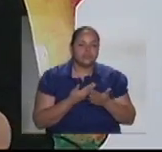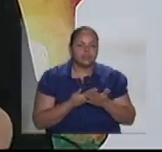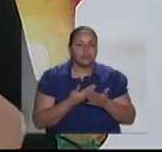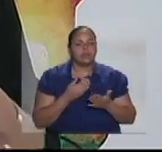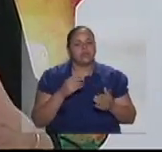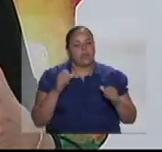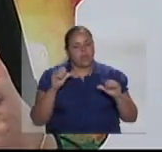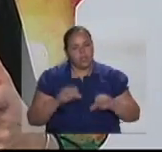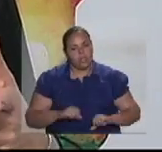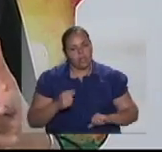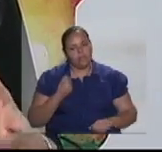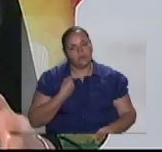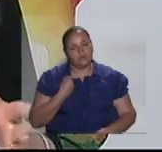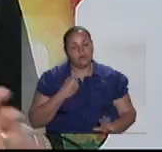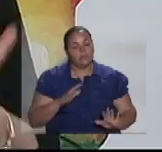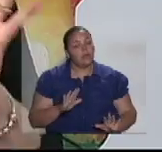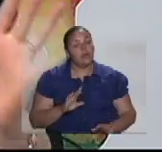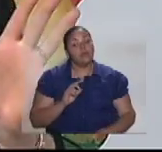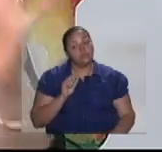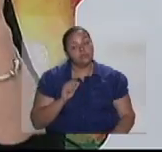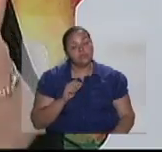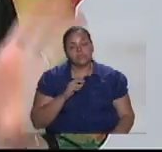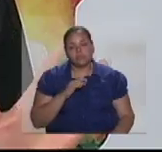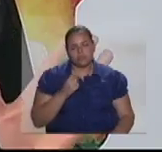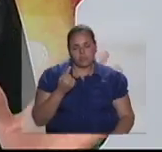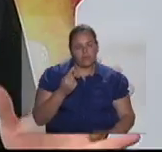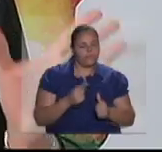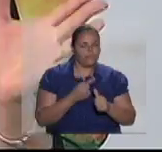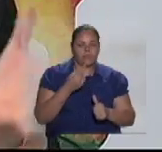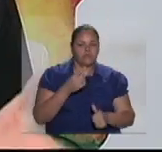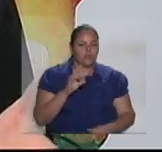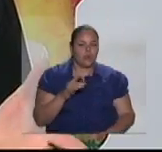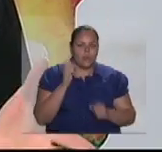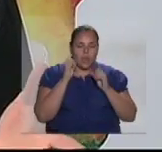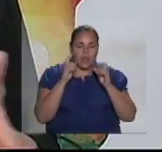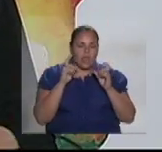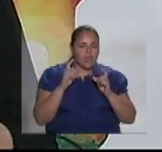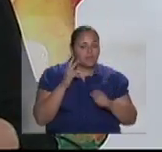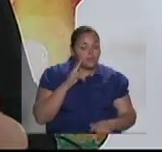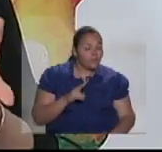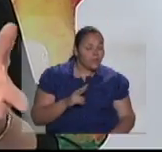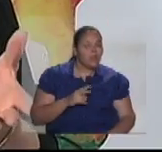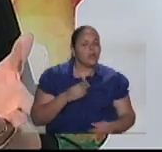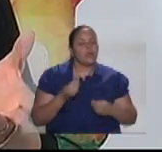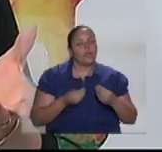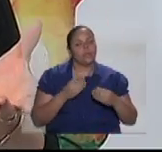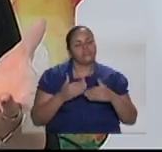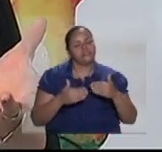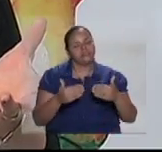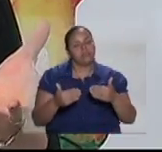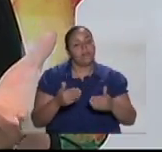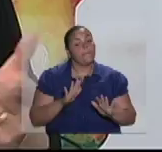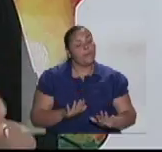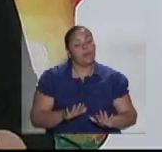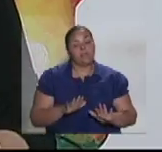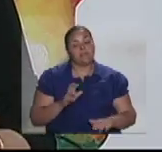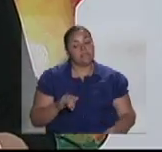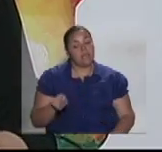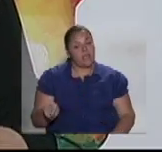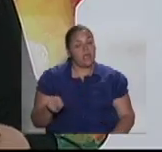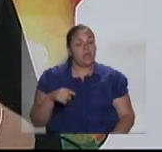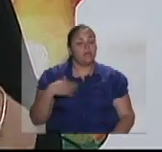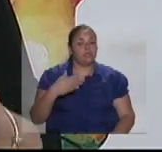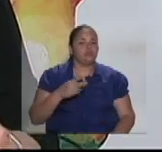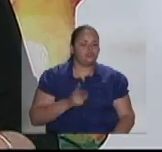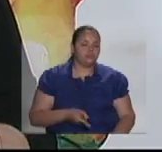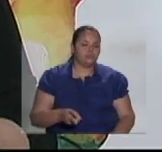der outros sinais, né? O primeiro sinal é só um sinal, é só um alerta para a gente ver como que as coisas estão caminhando. Mas se